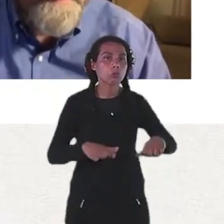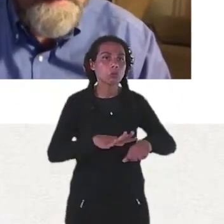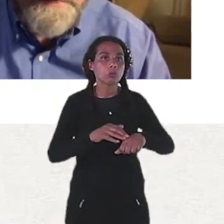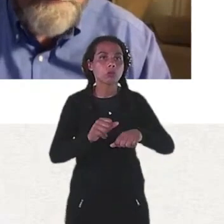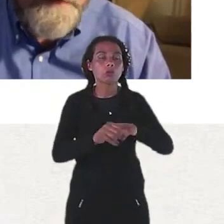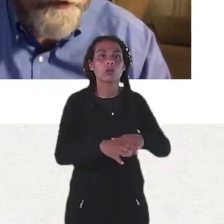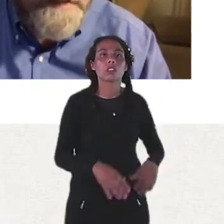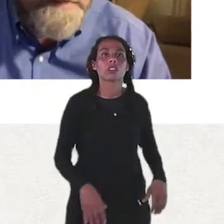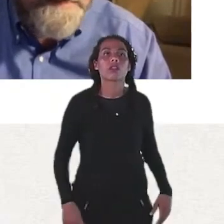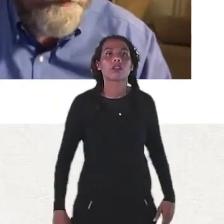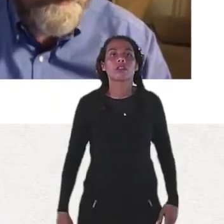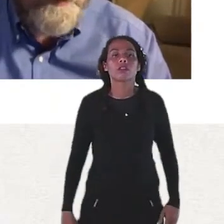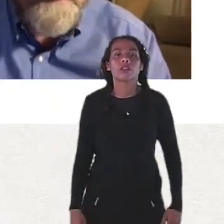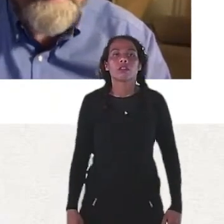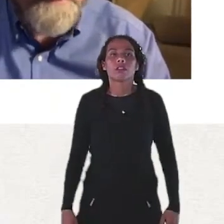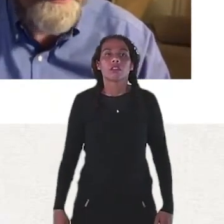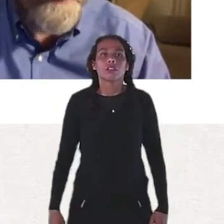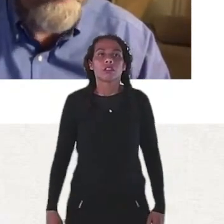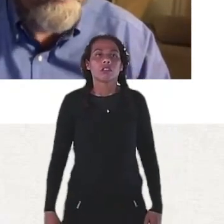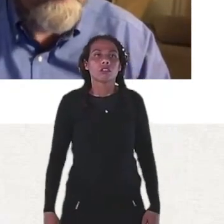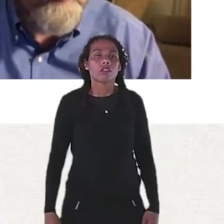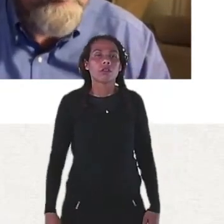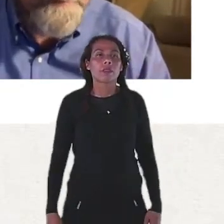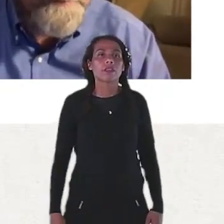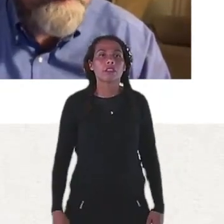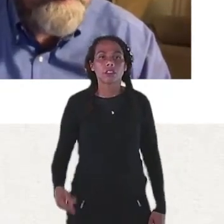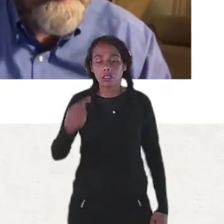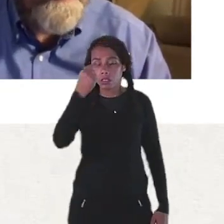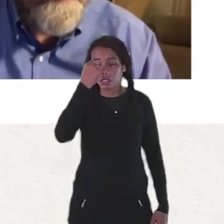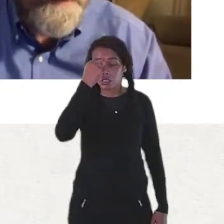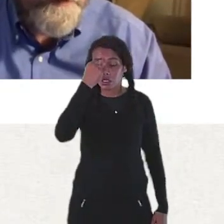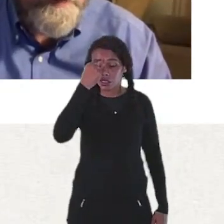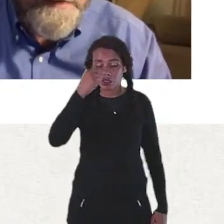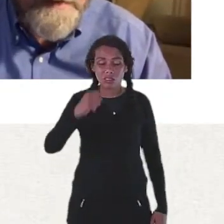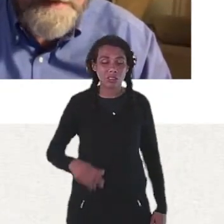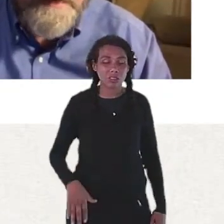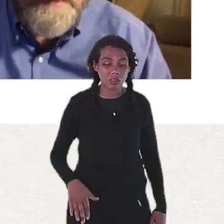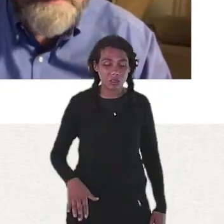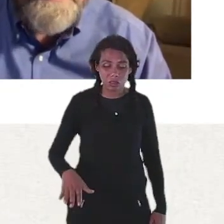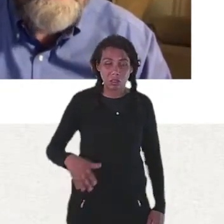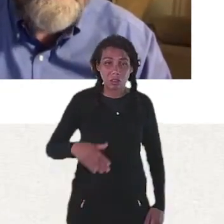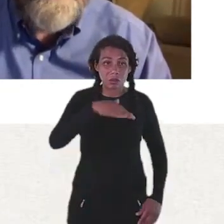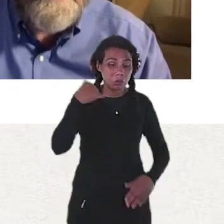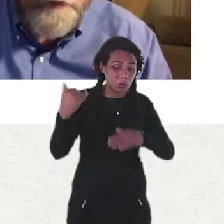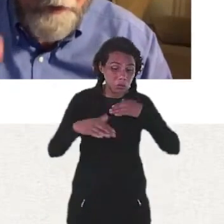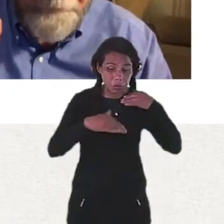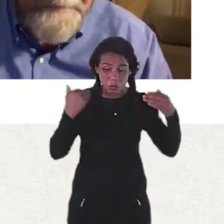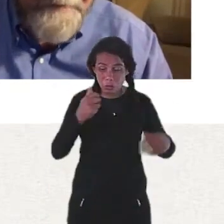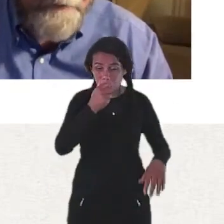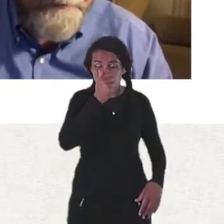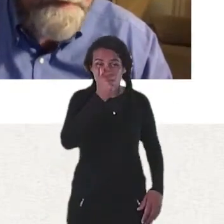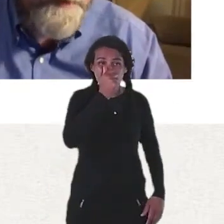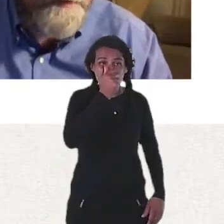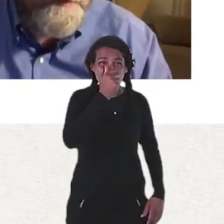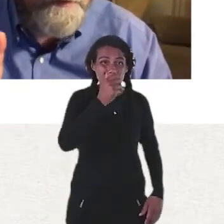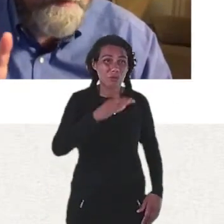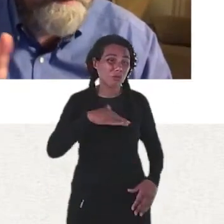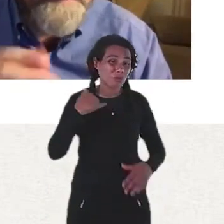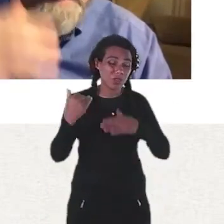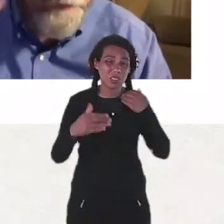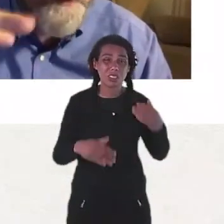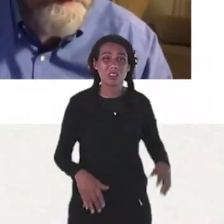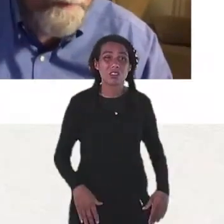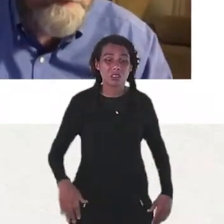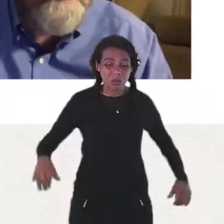Unido. E veja o que ela causou na Índia, né? Vejo, a Índia teve... Não causou não, Miguel,